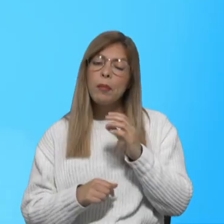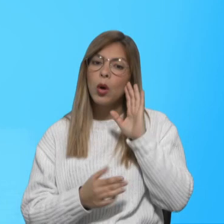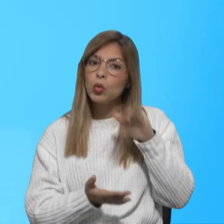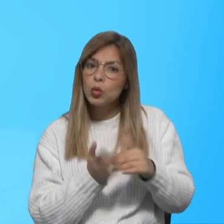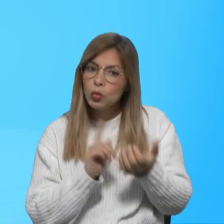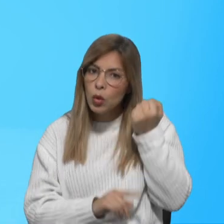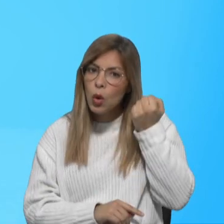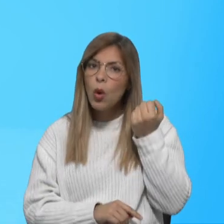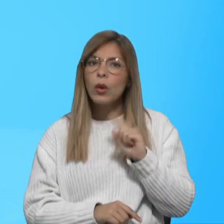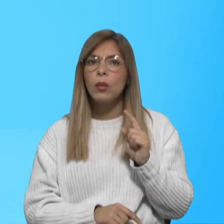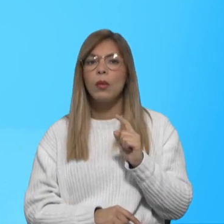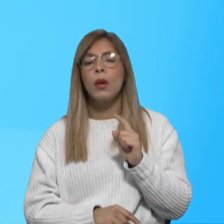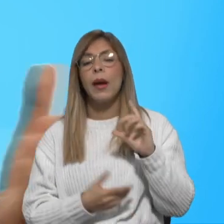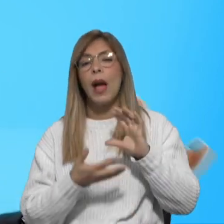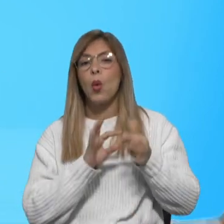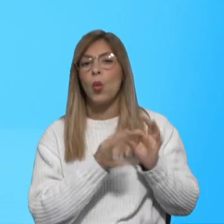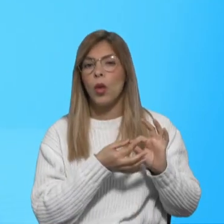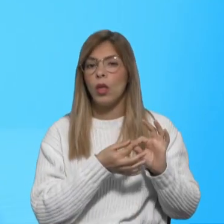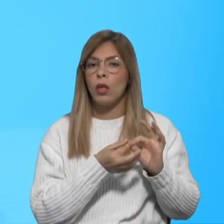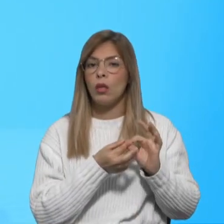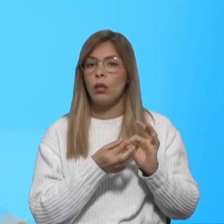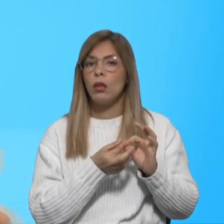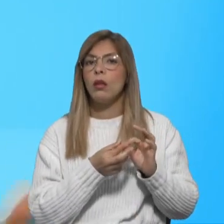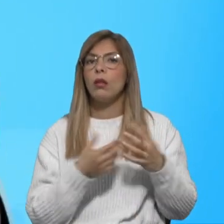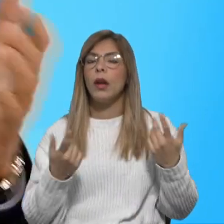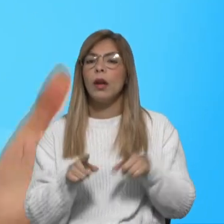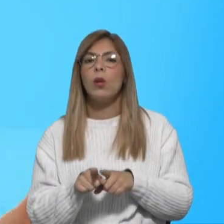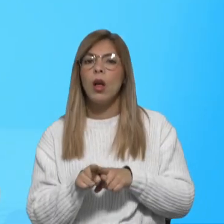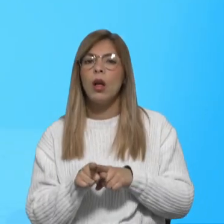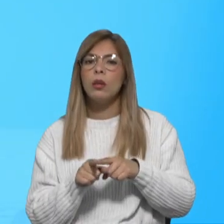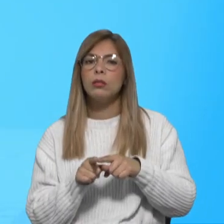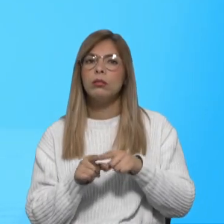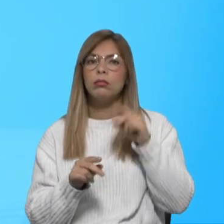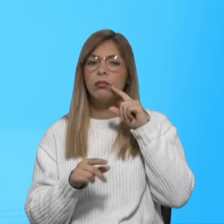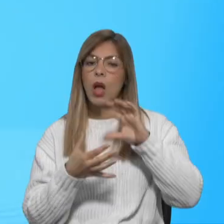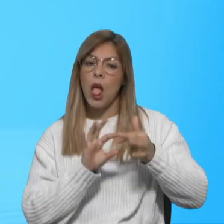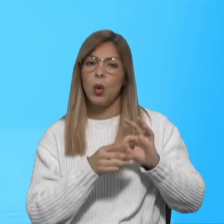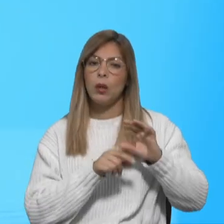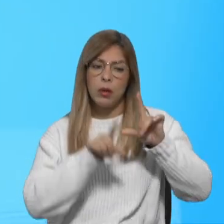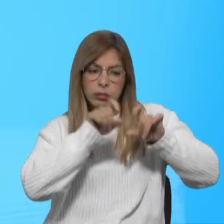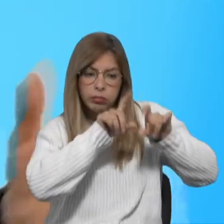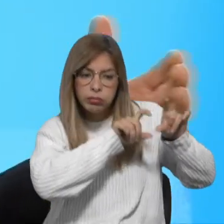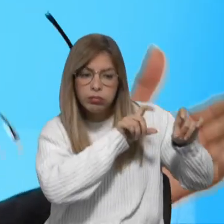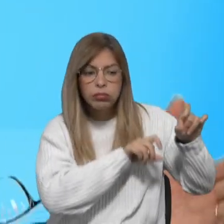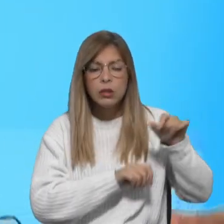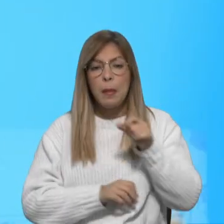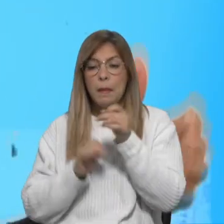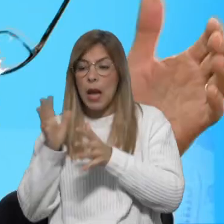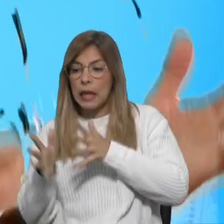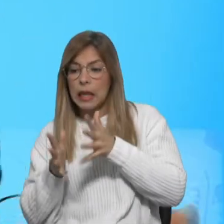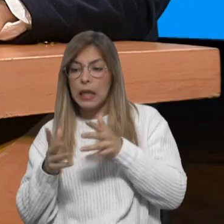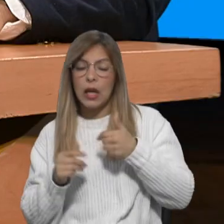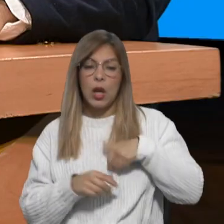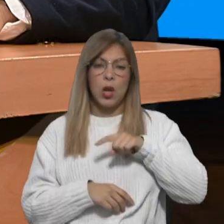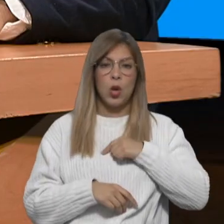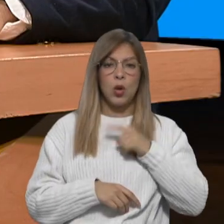a algorética. Portanto, a perspectiva dele é, muito bem, então os algoritmos é a linguagem da máquina, nós temos o nosso sistema de valores,